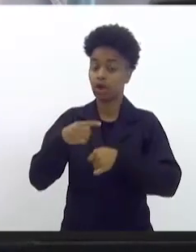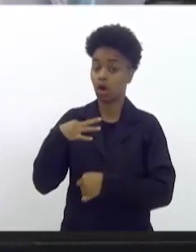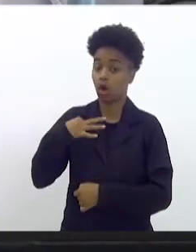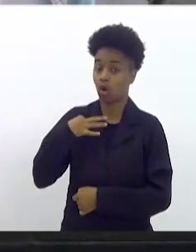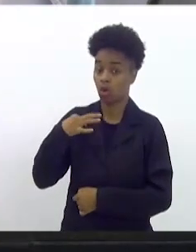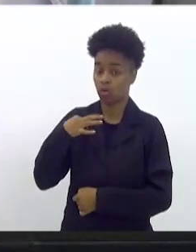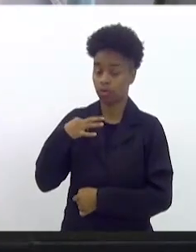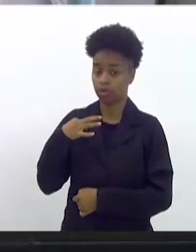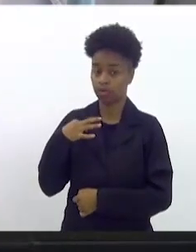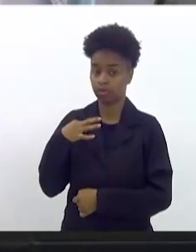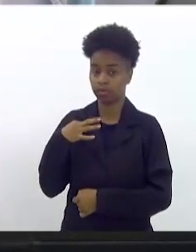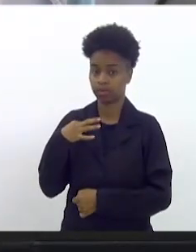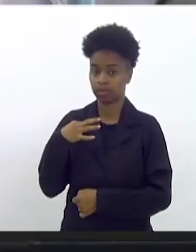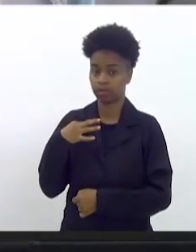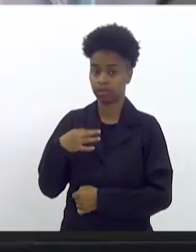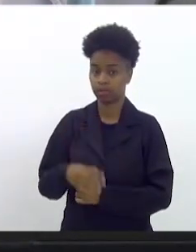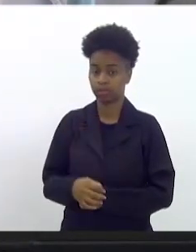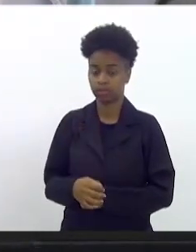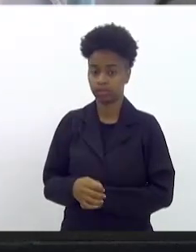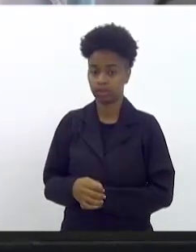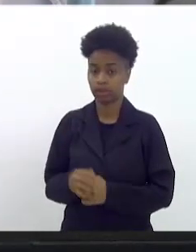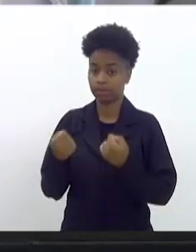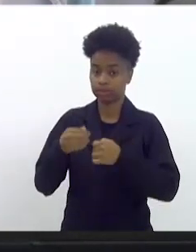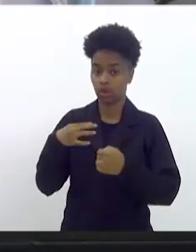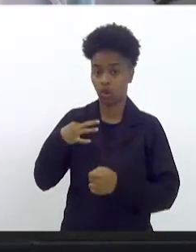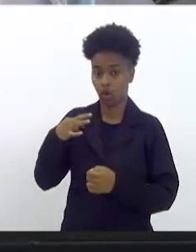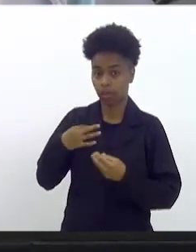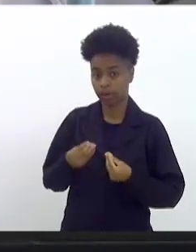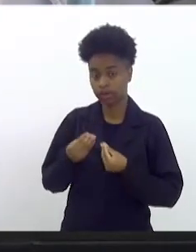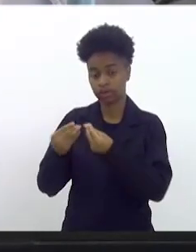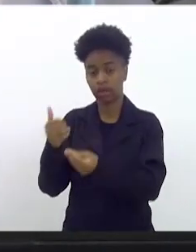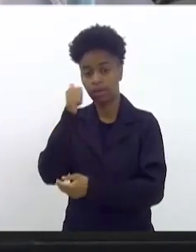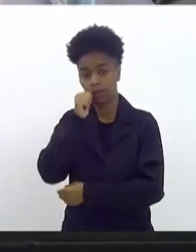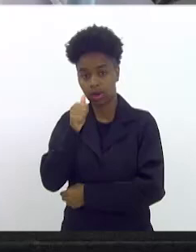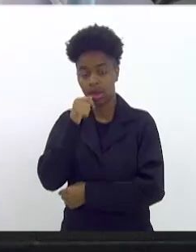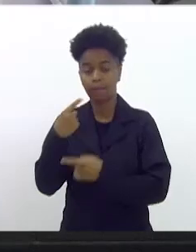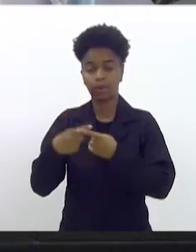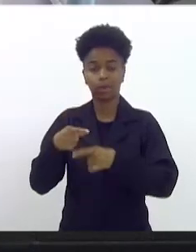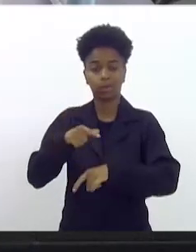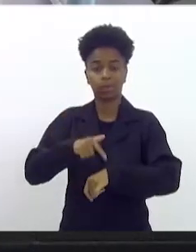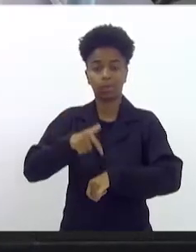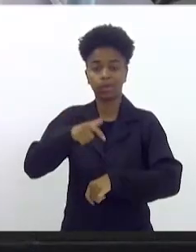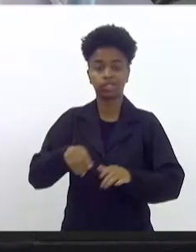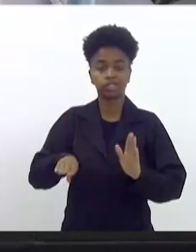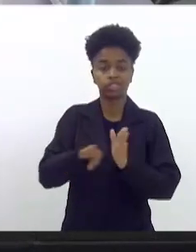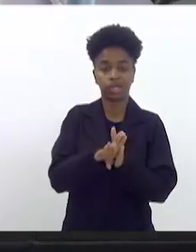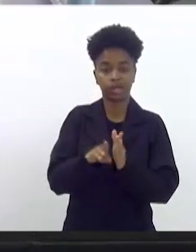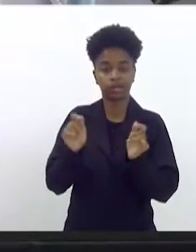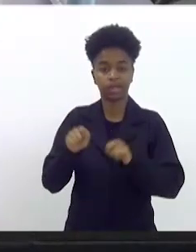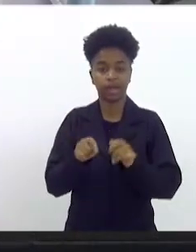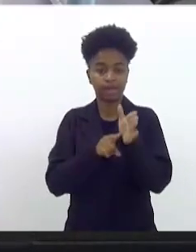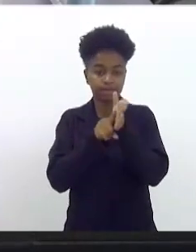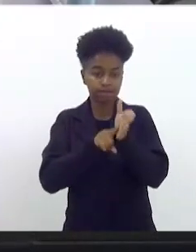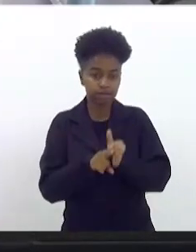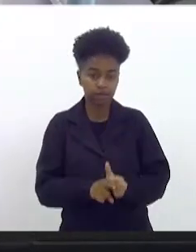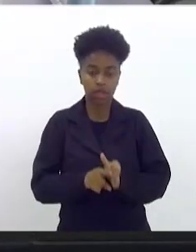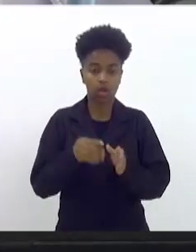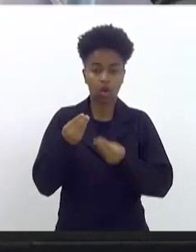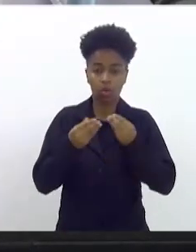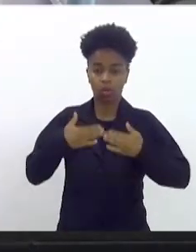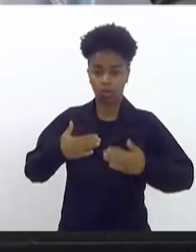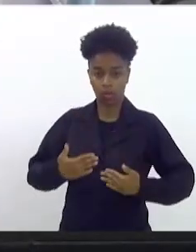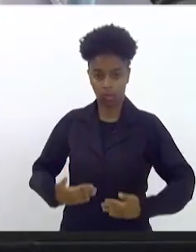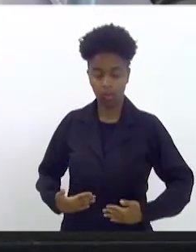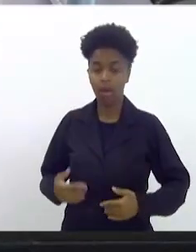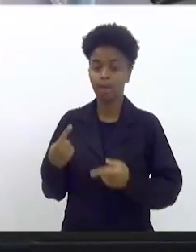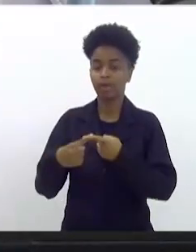e deputada Índia, para ofertar às mulheres quando elas chegam para fazer o exame de conjunção carnal. Porque